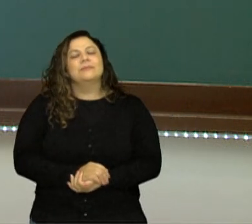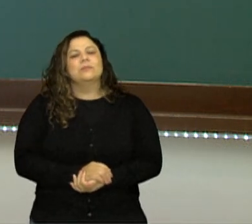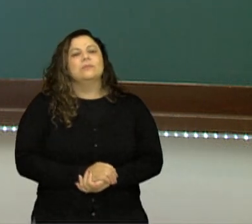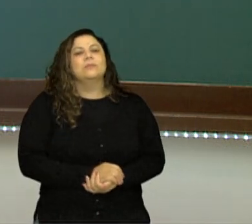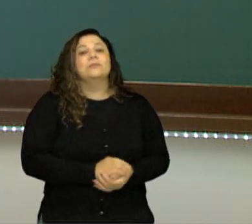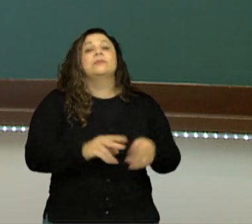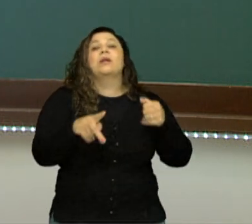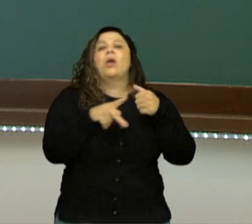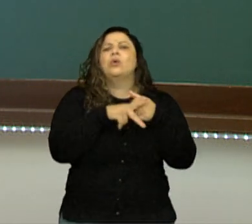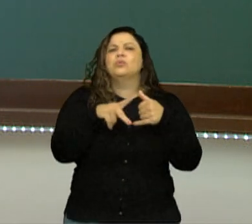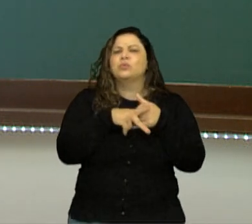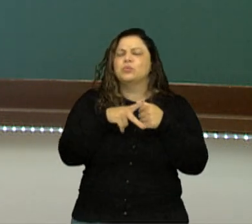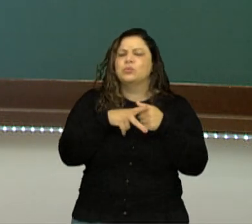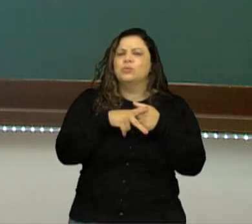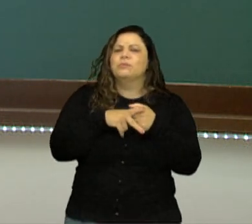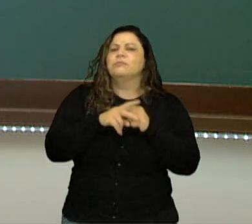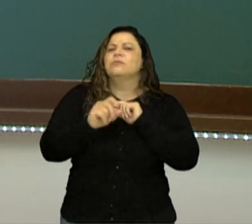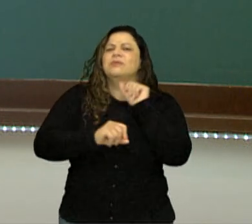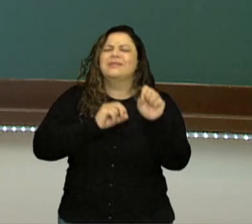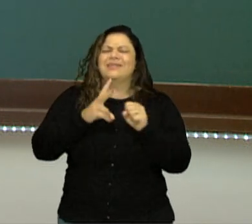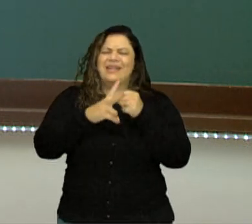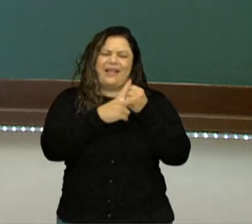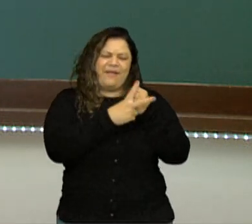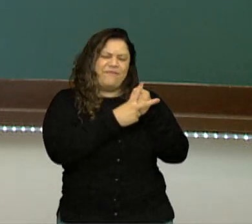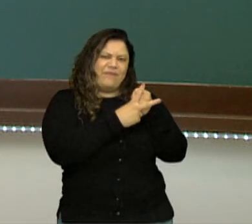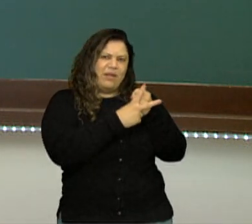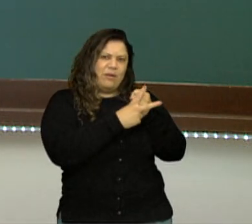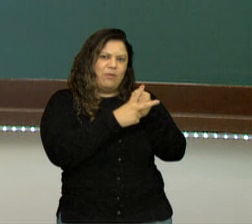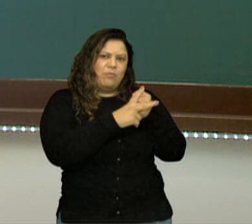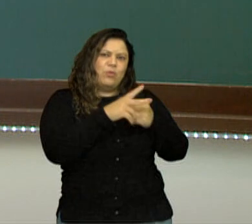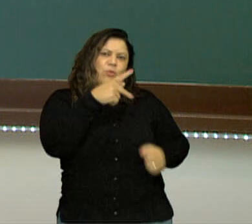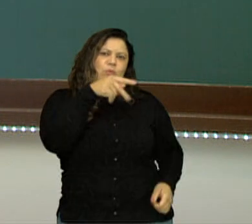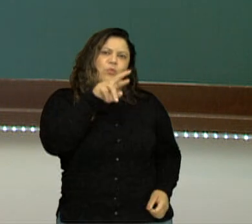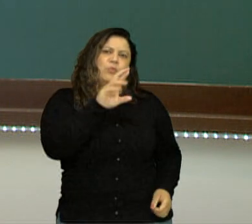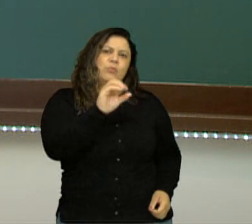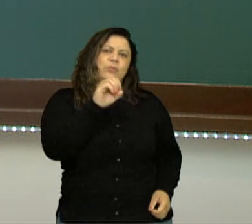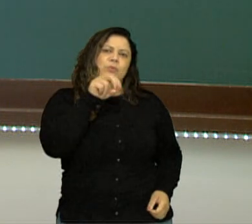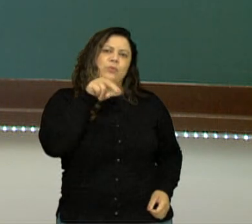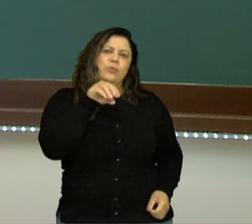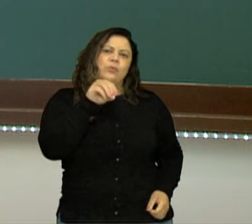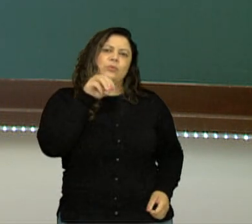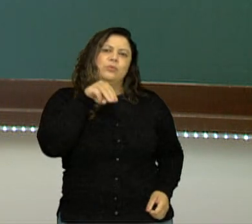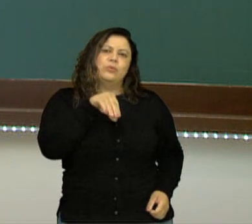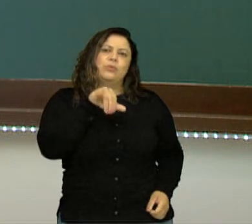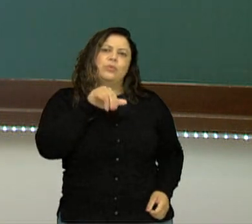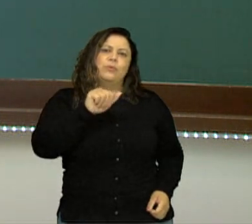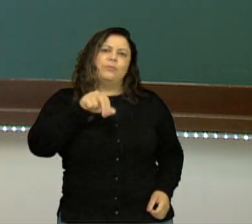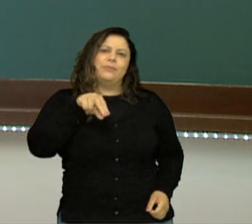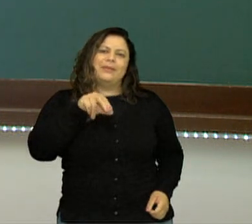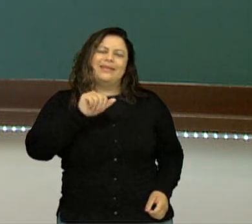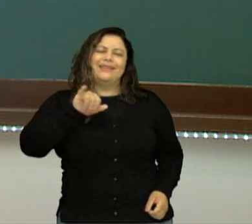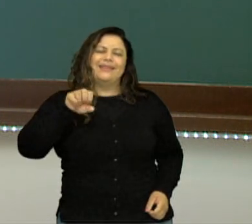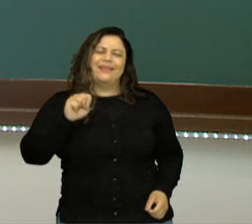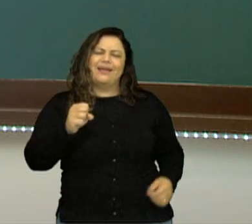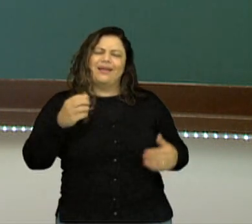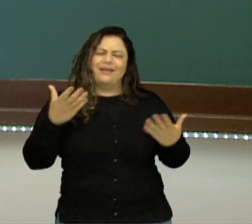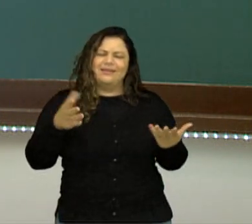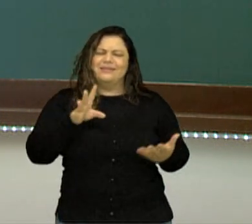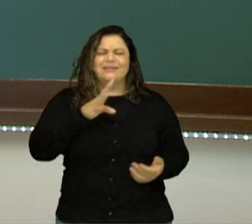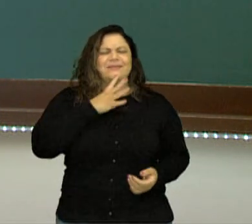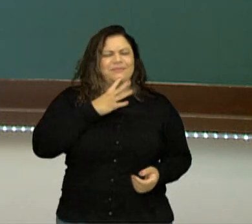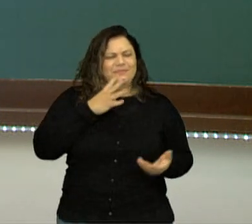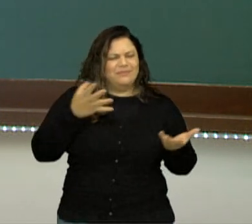verbos pronominais. Você sabia que nós temos verbos pronominais da nossa língua portuguesa? Sim. Temos verbos que já são pronominais por